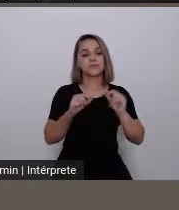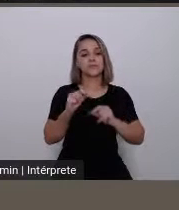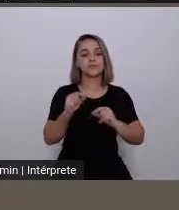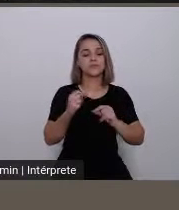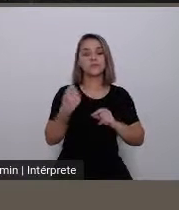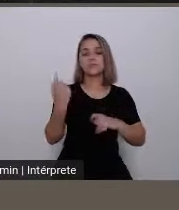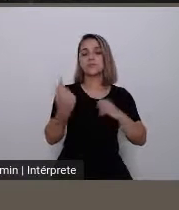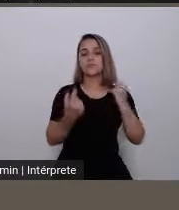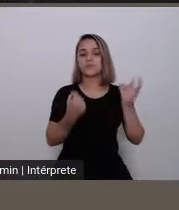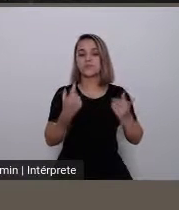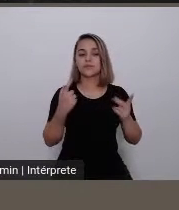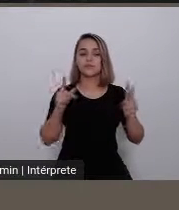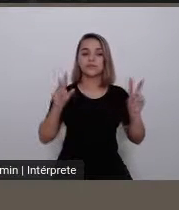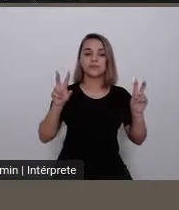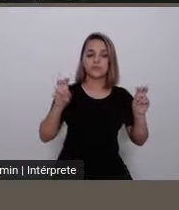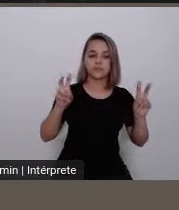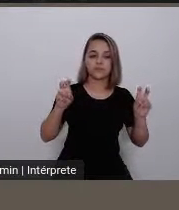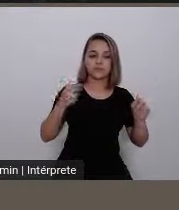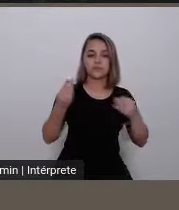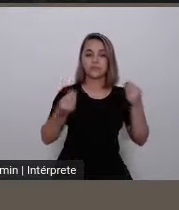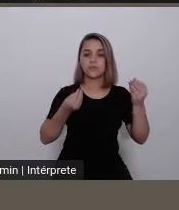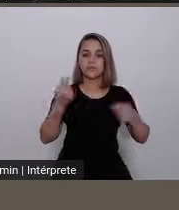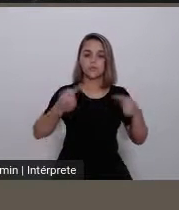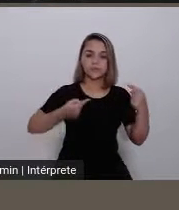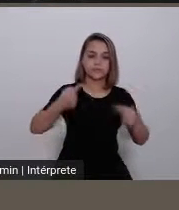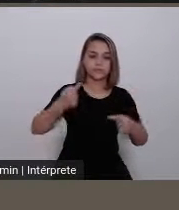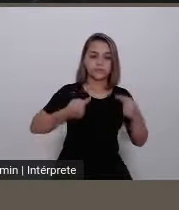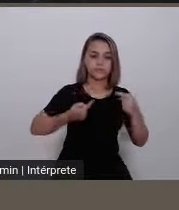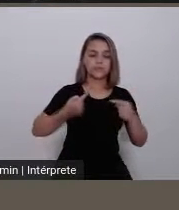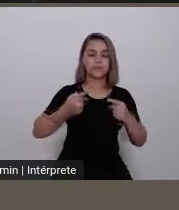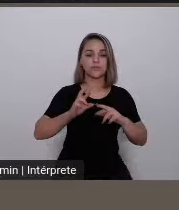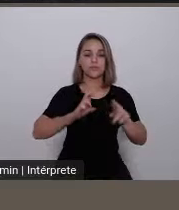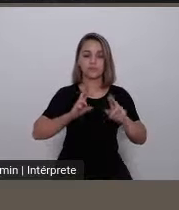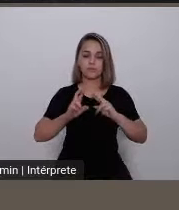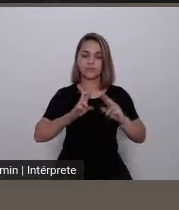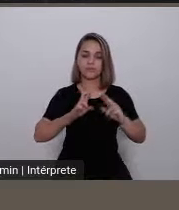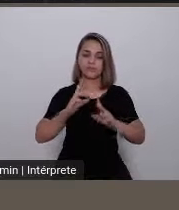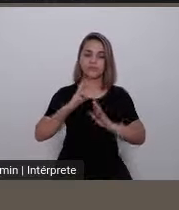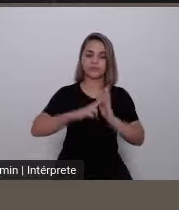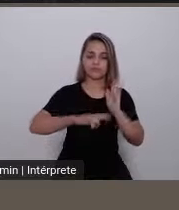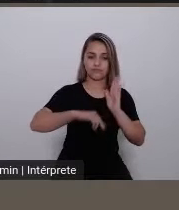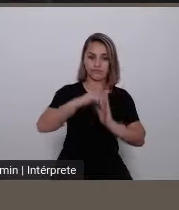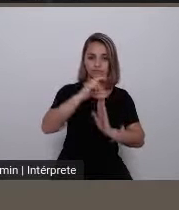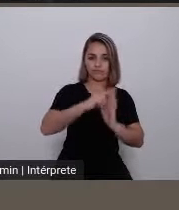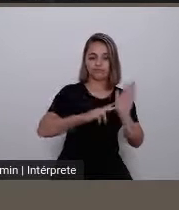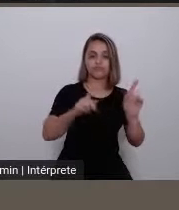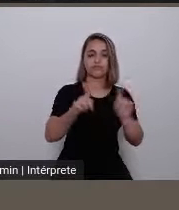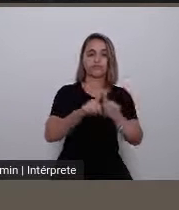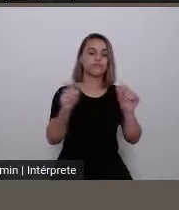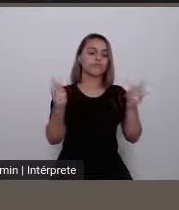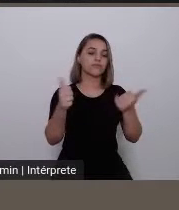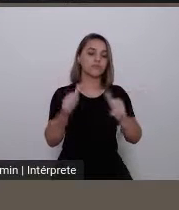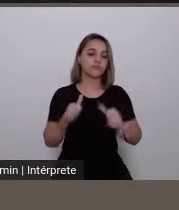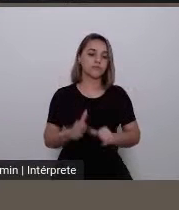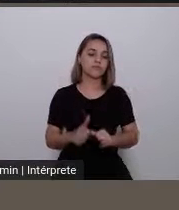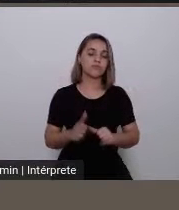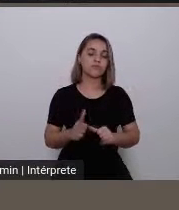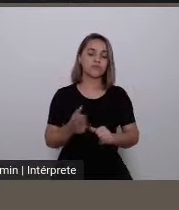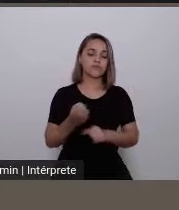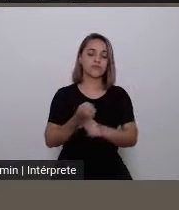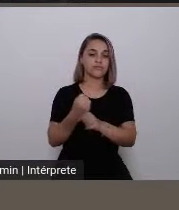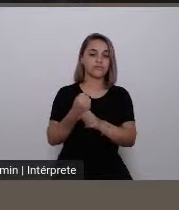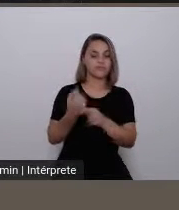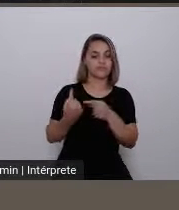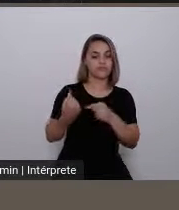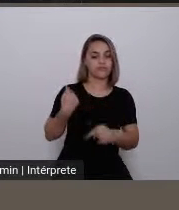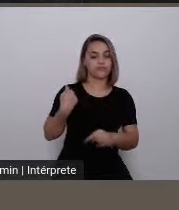sobre como ele discutiu a fotografia em relação à pintura e à escultura nos anos que antecederam a Semana